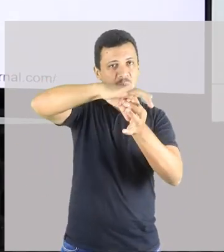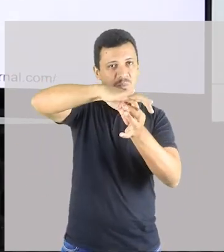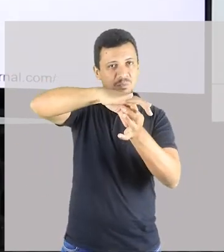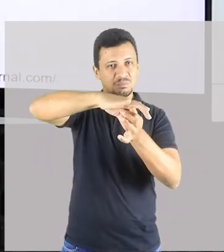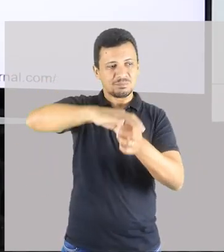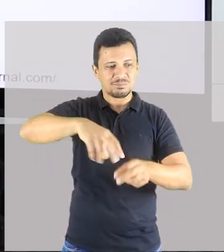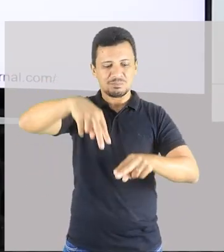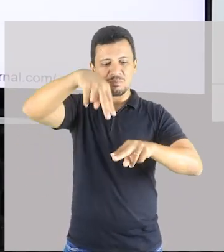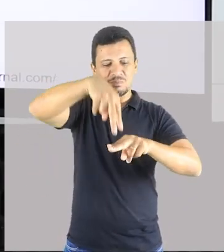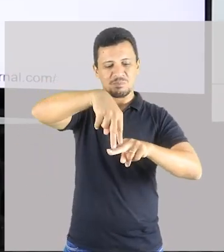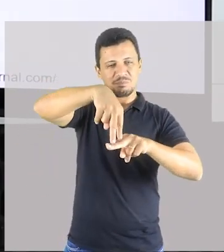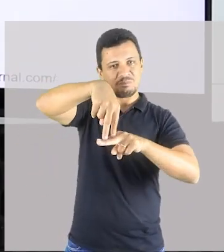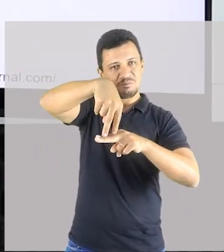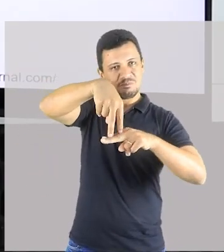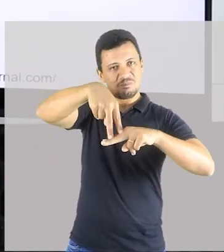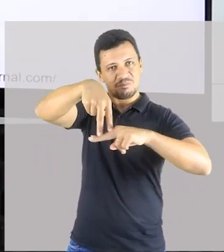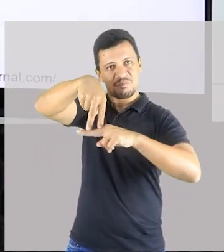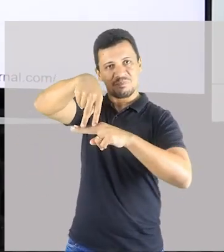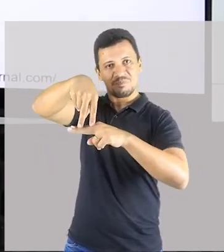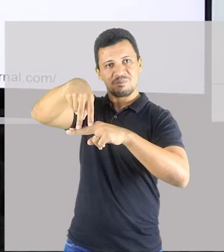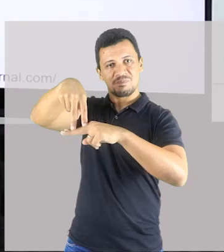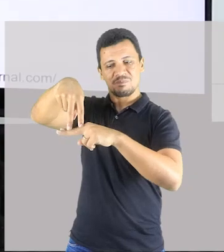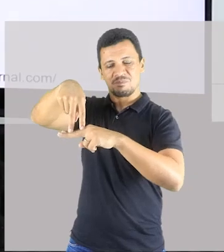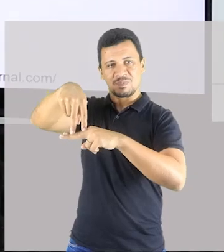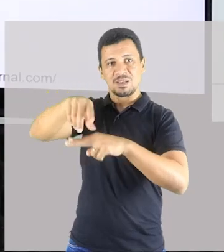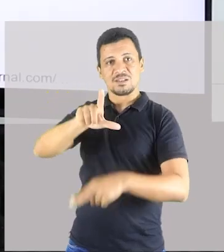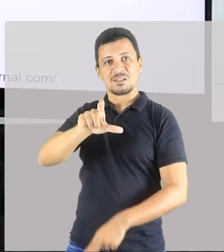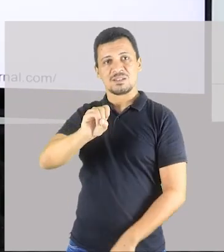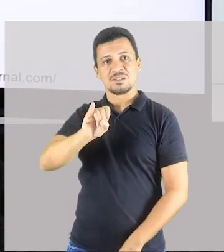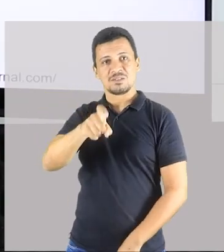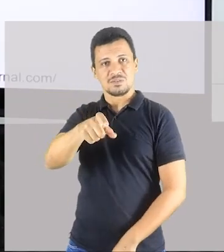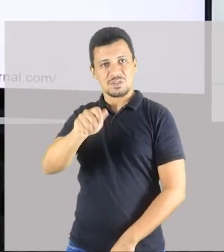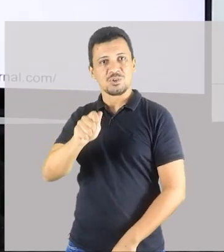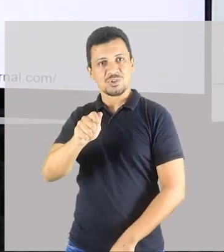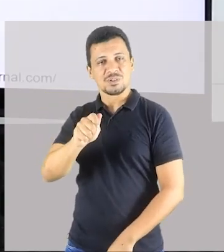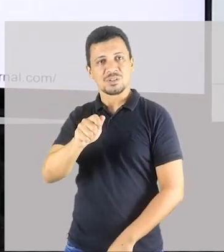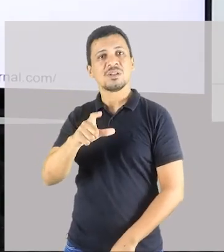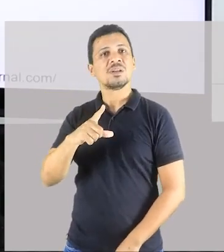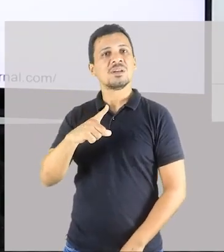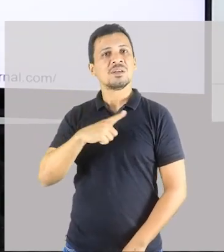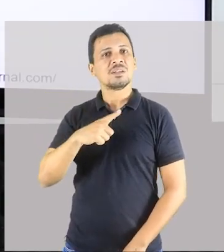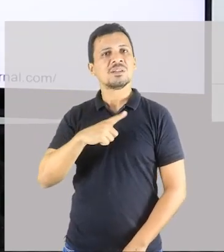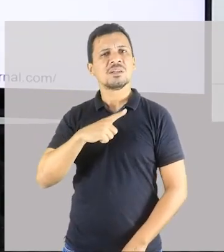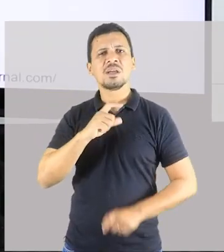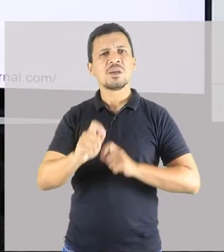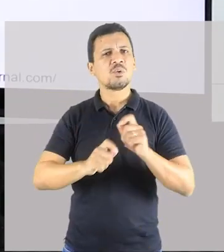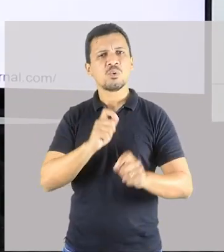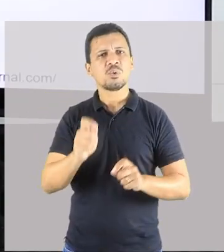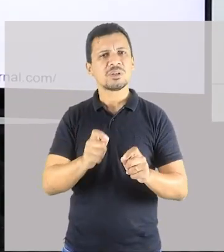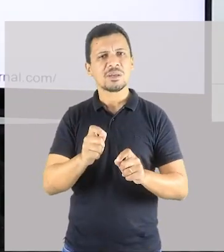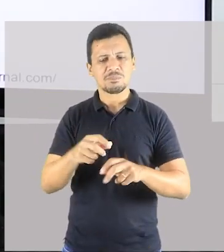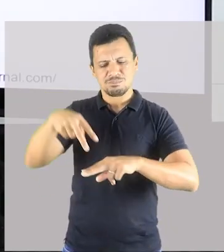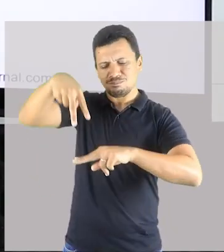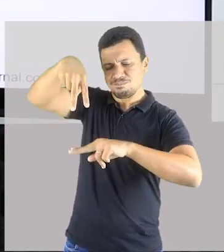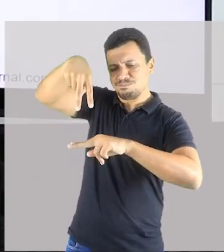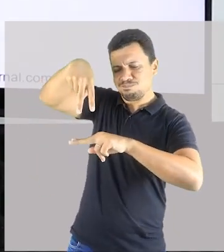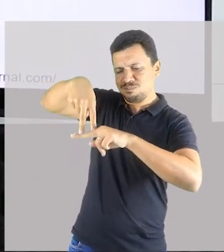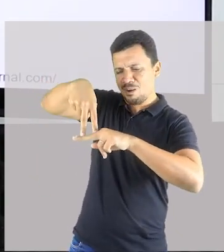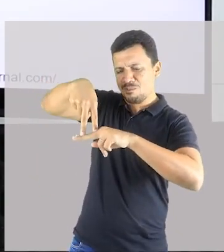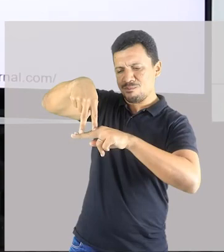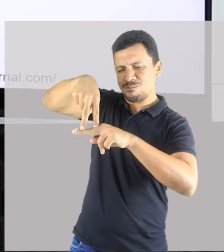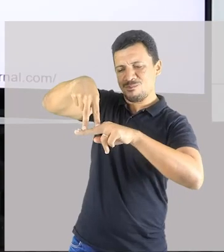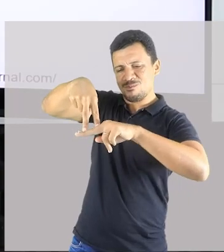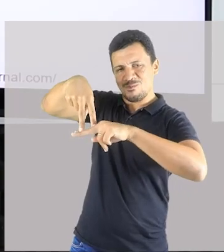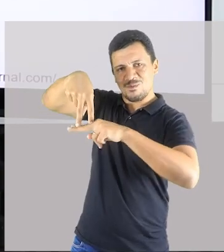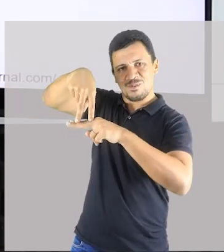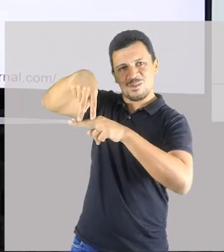sobre o shape. Então, essa lixa ela dá esse grude maior